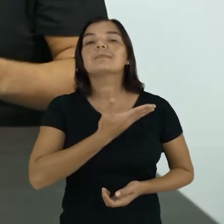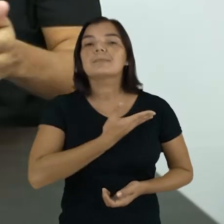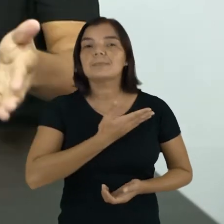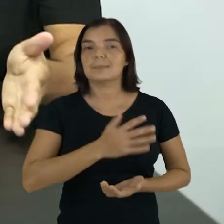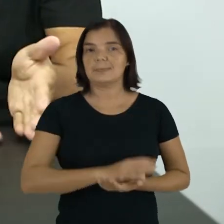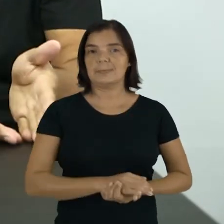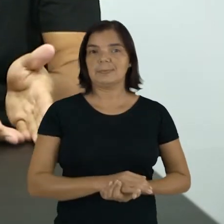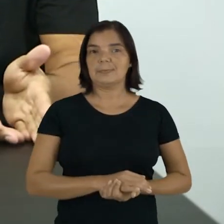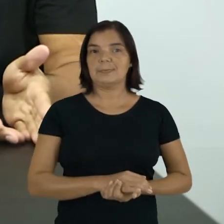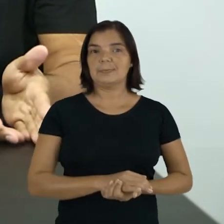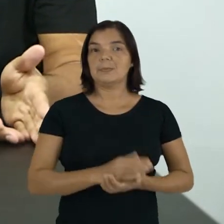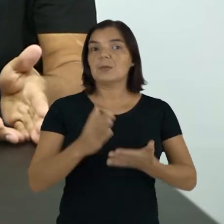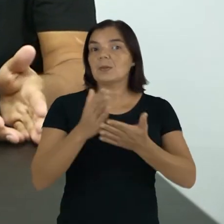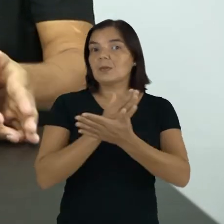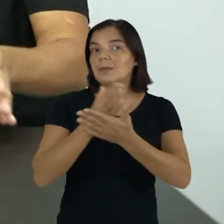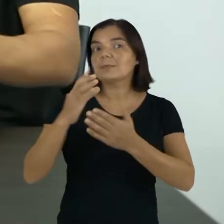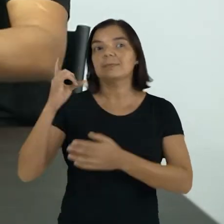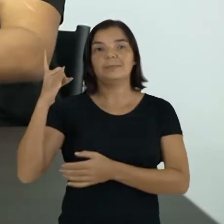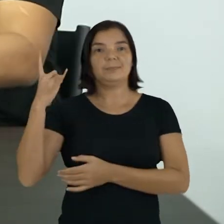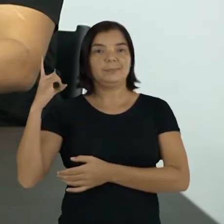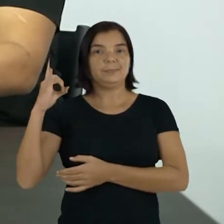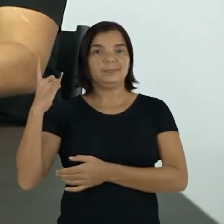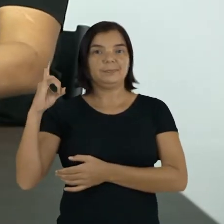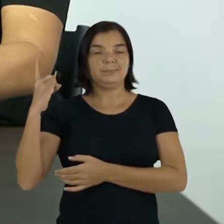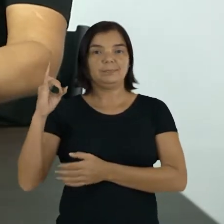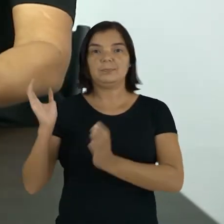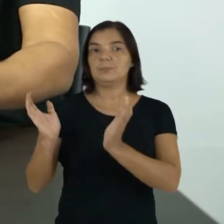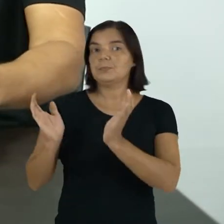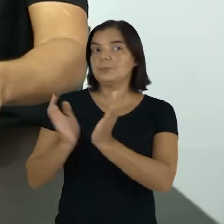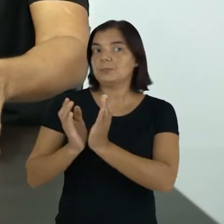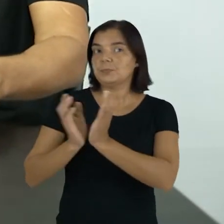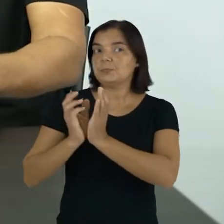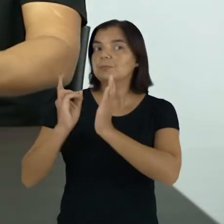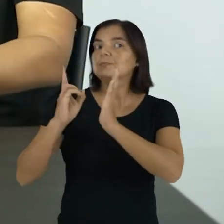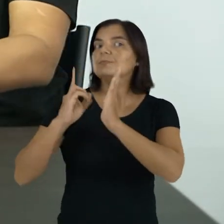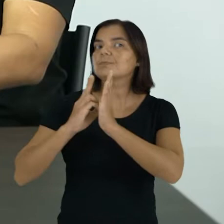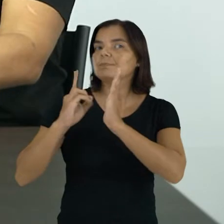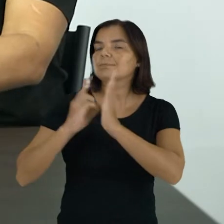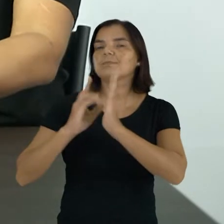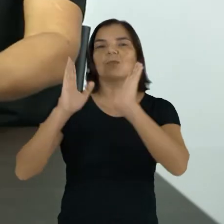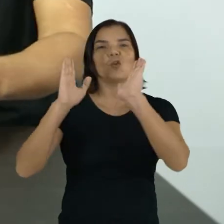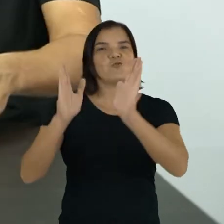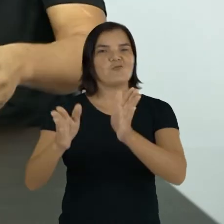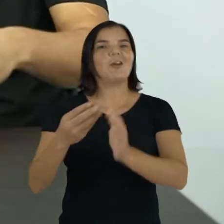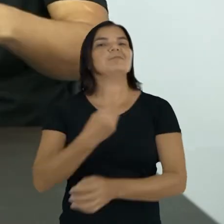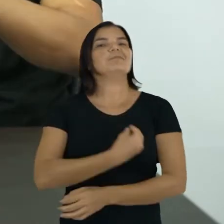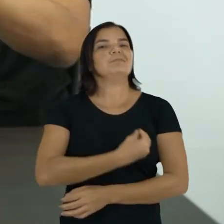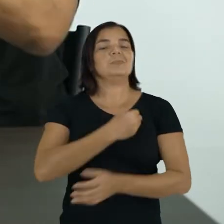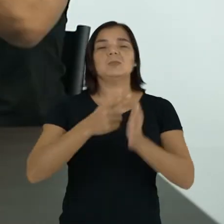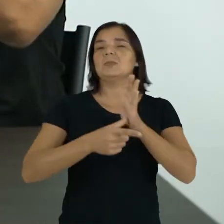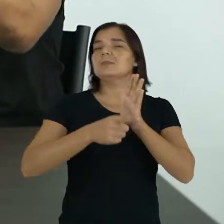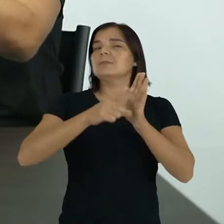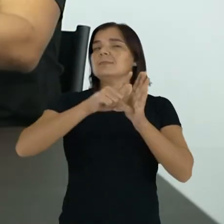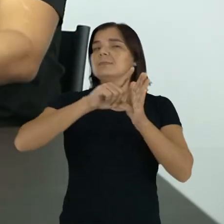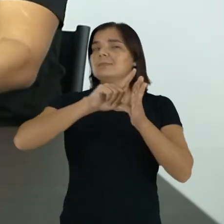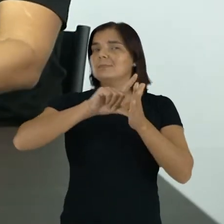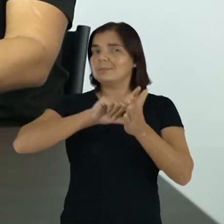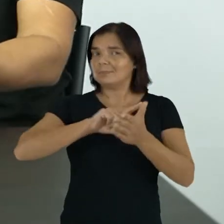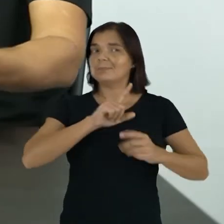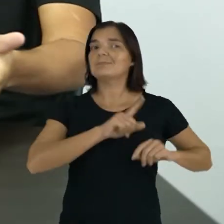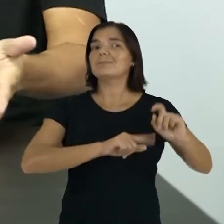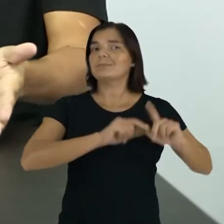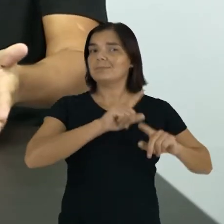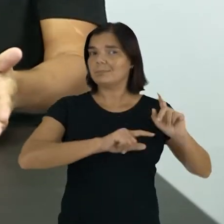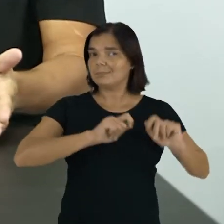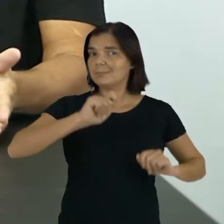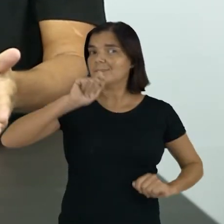ocupava? Alguns bolivianos, grupos indígenas que já estavam no território antes mesmo de o Acre se